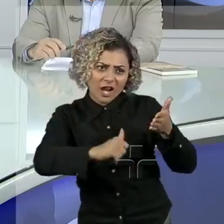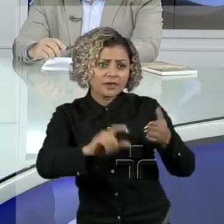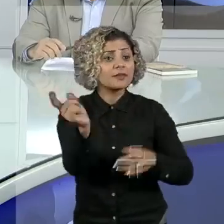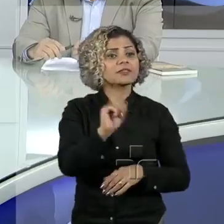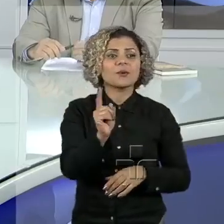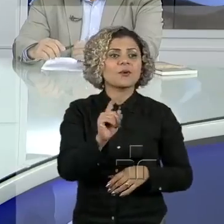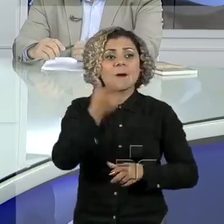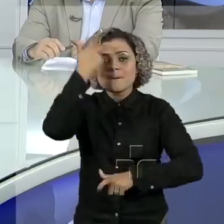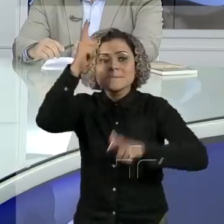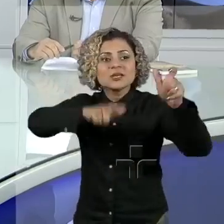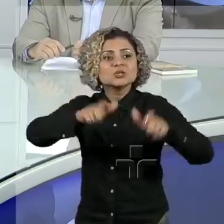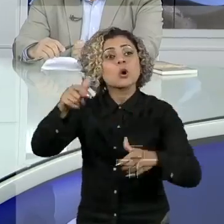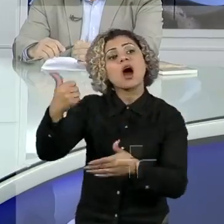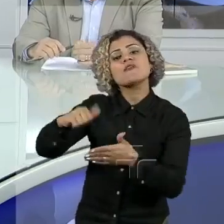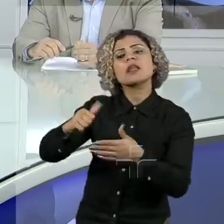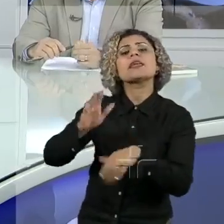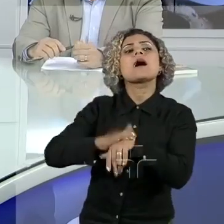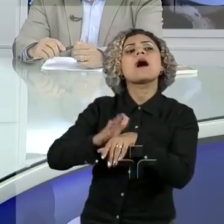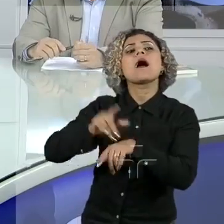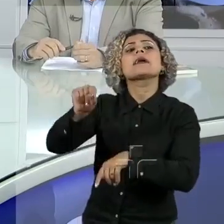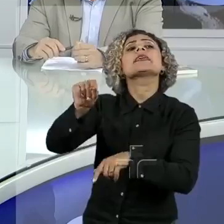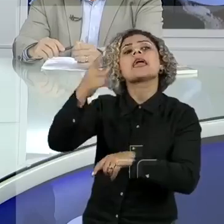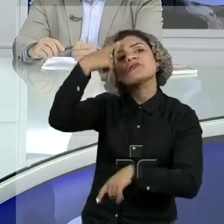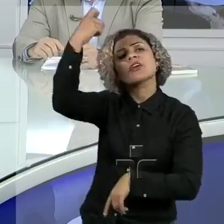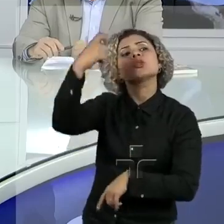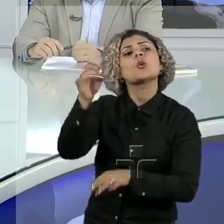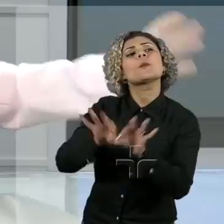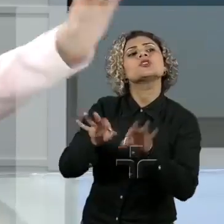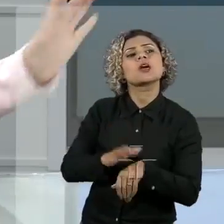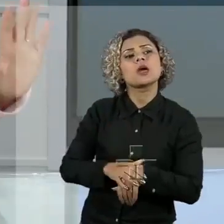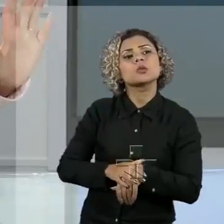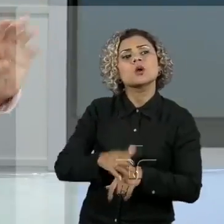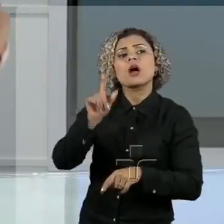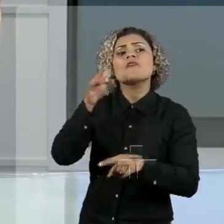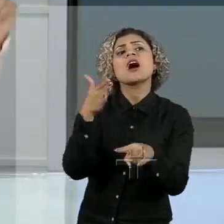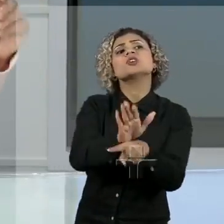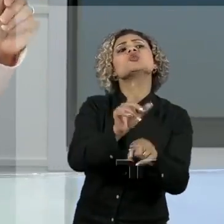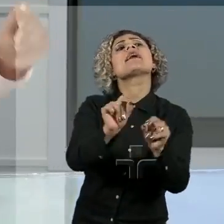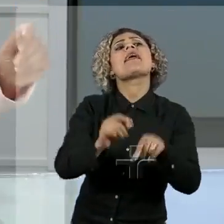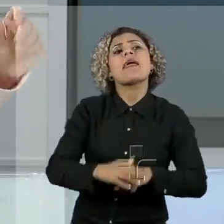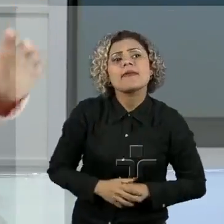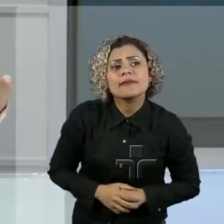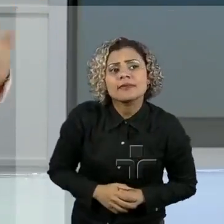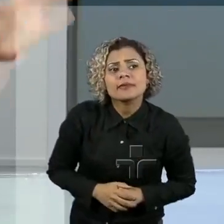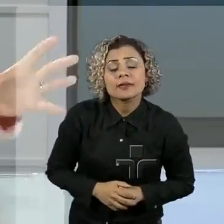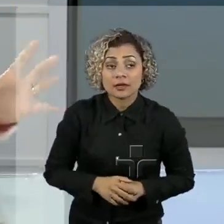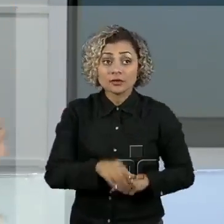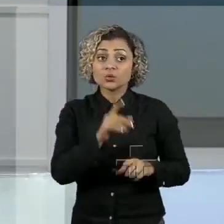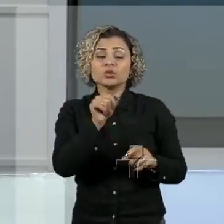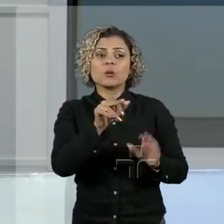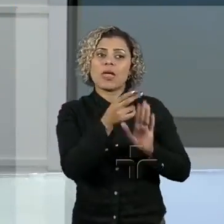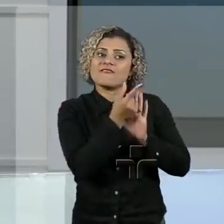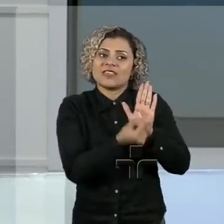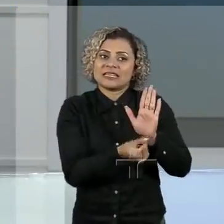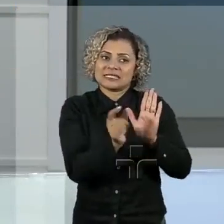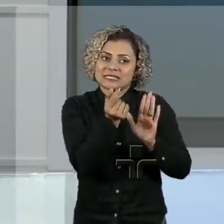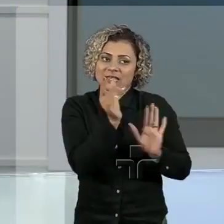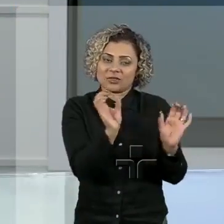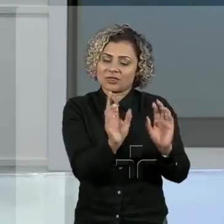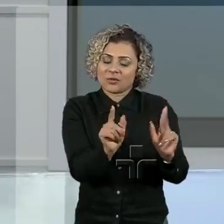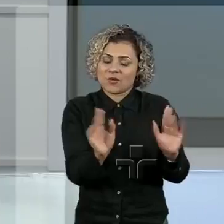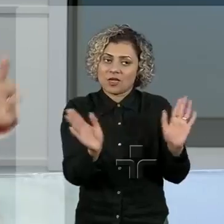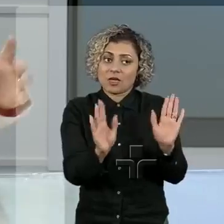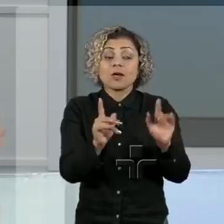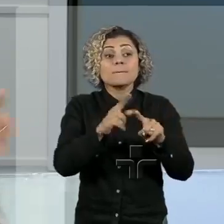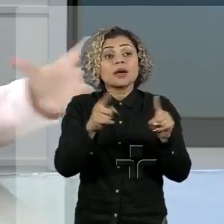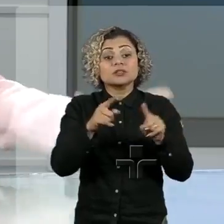pessoas avaliam quem aquele projeto vai beneficiar, nem estou falando sob o ponto de vista financeiro, tá? Politicamente. E se